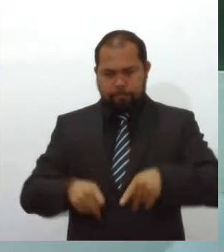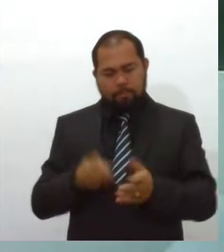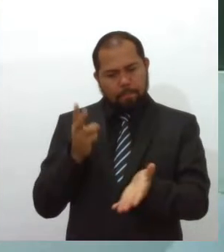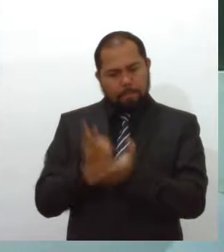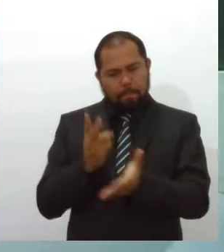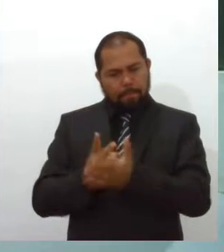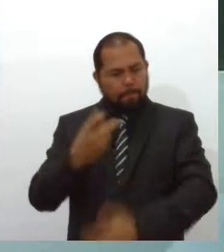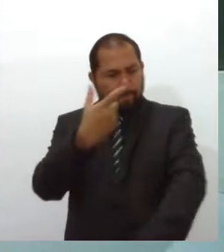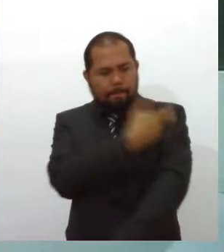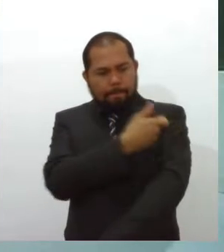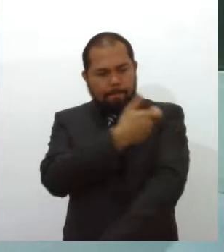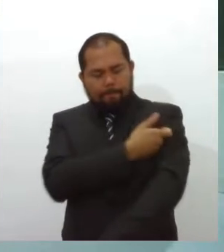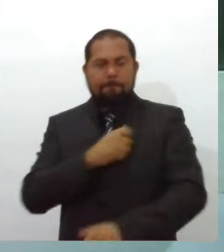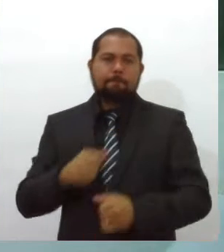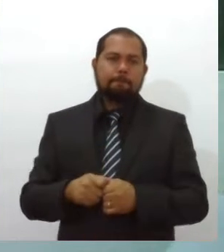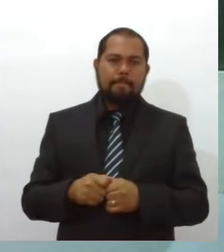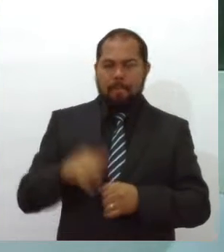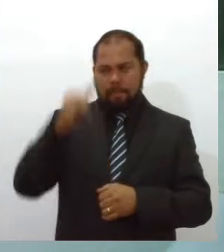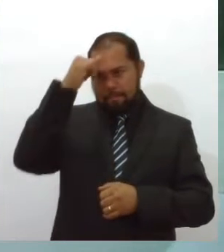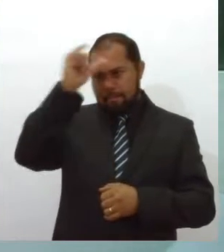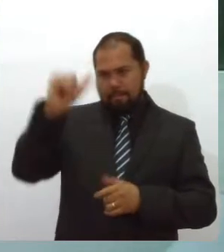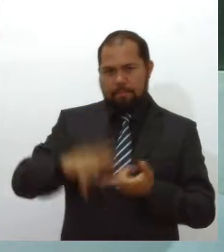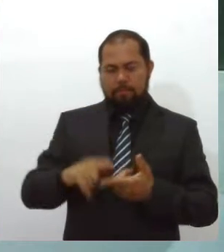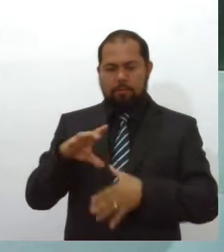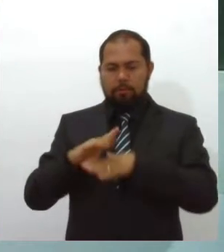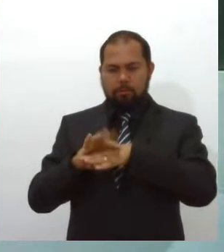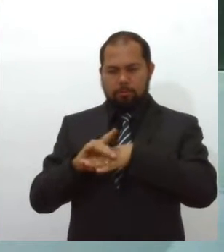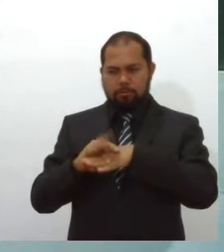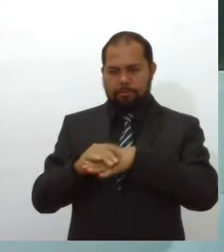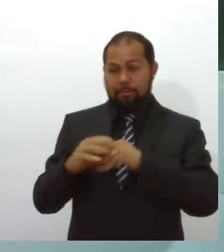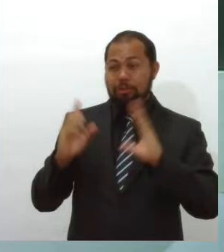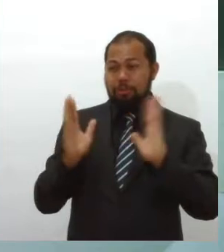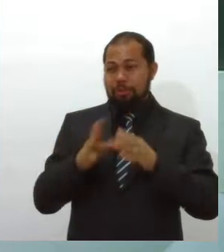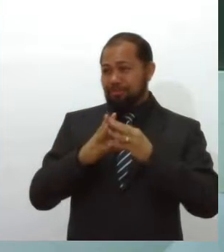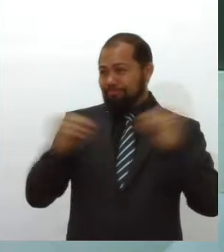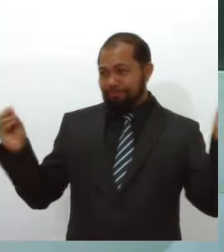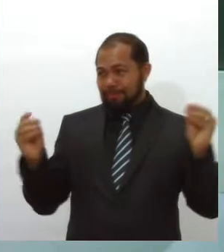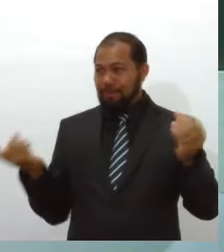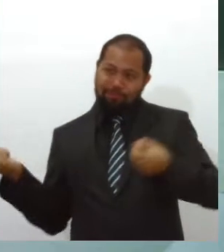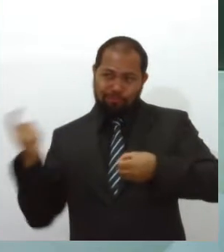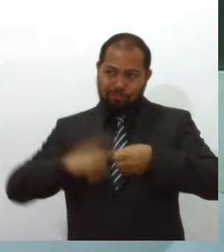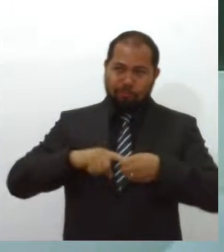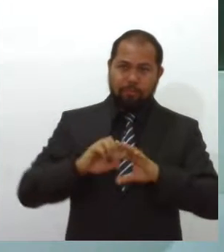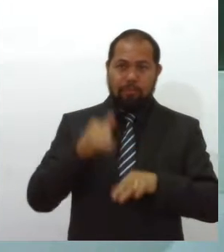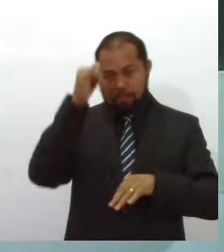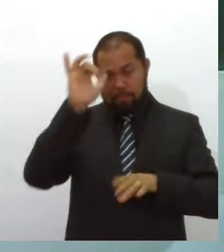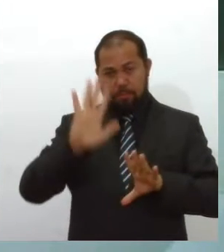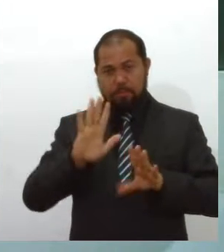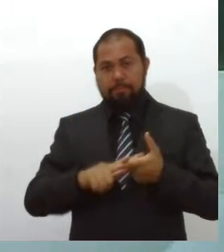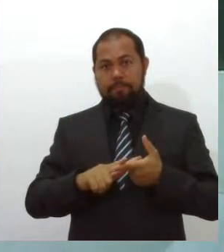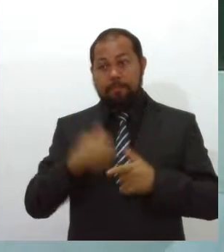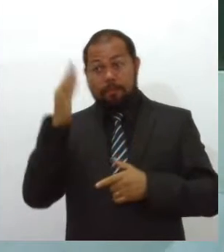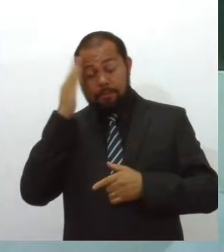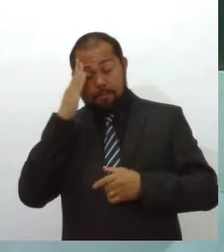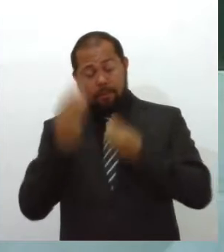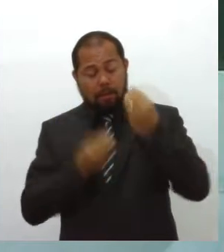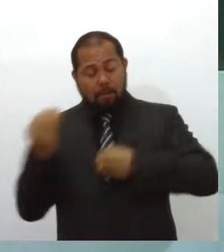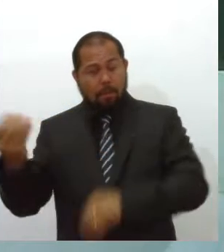atualizado para que doenças erradicadas não retornem. Para entender mais sobre como funcionam as vacinas e por que é